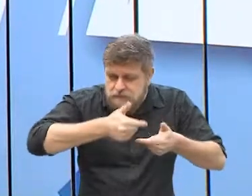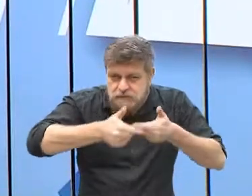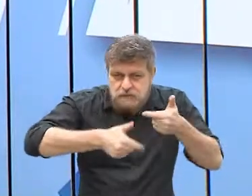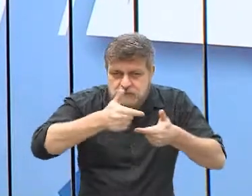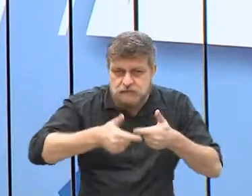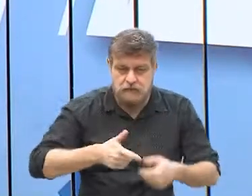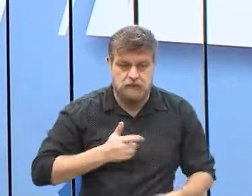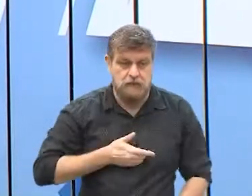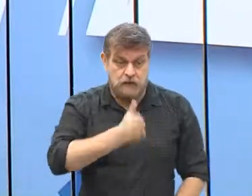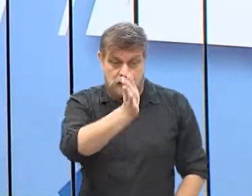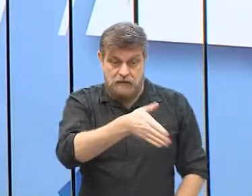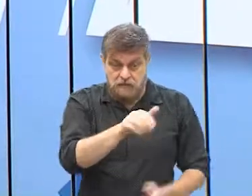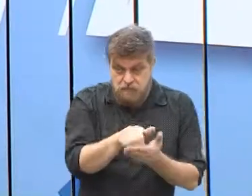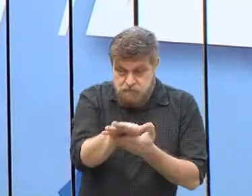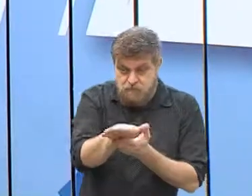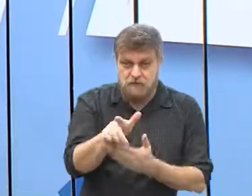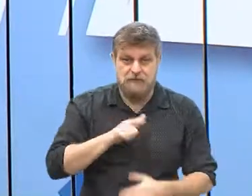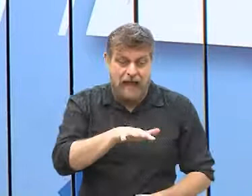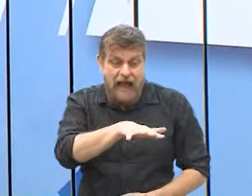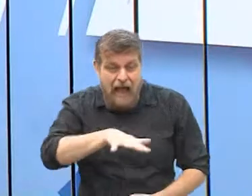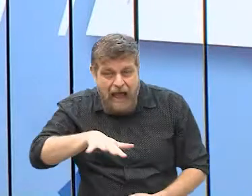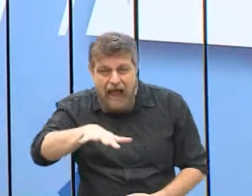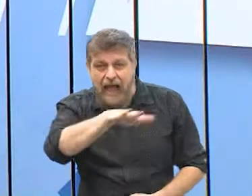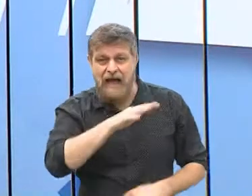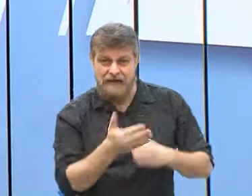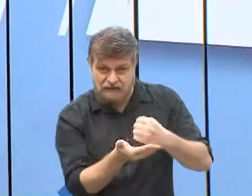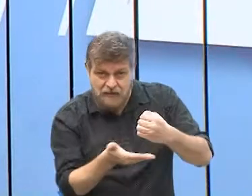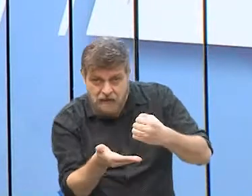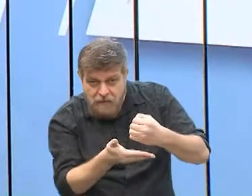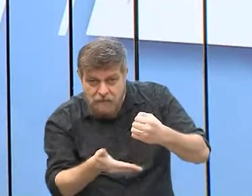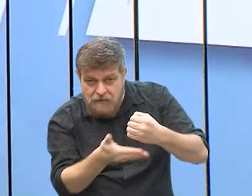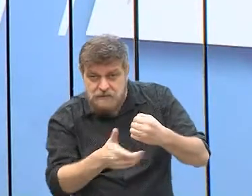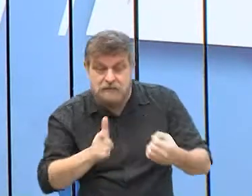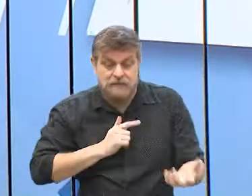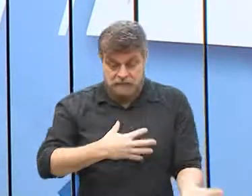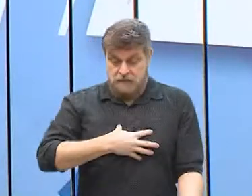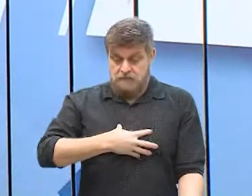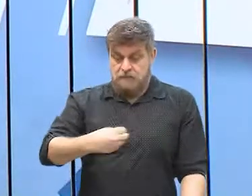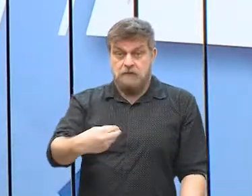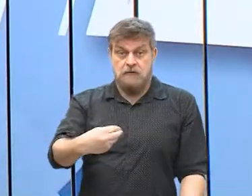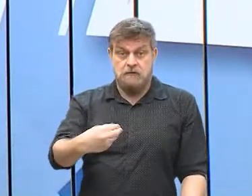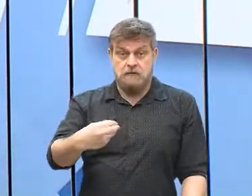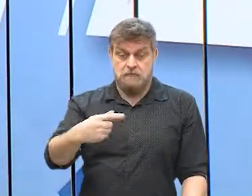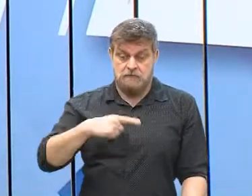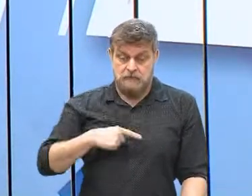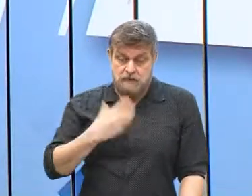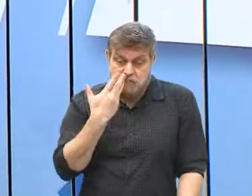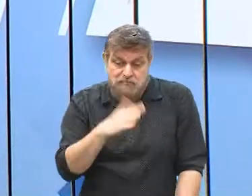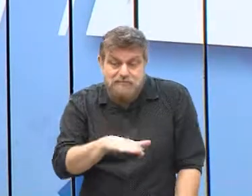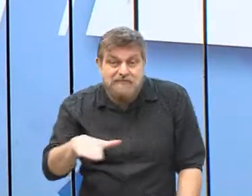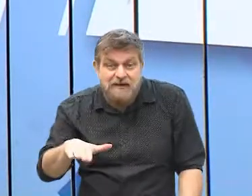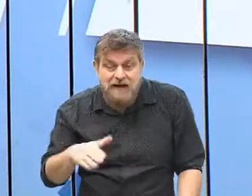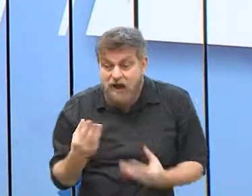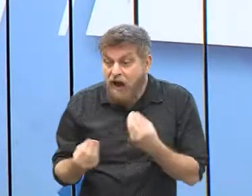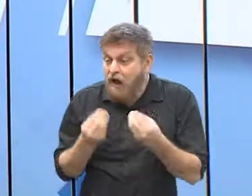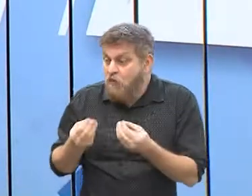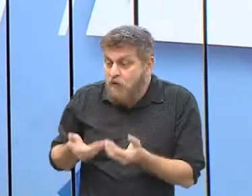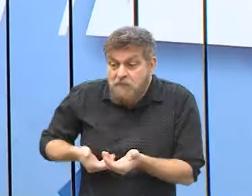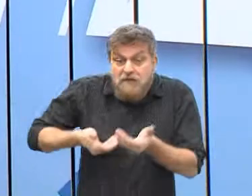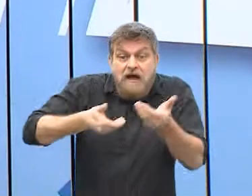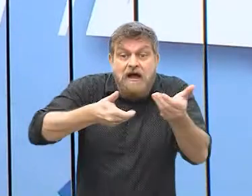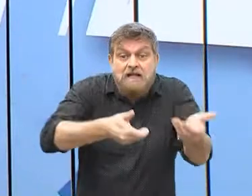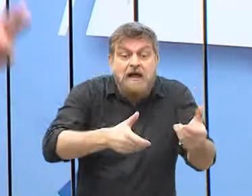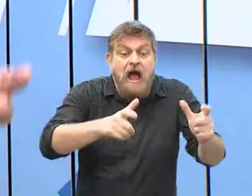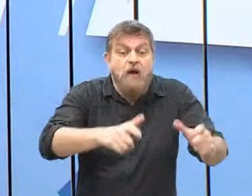tiveram suspensão, serviços essenciais e outros, têm filhos, têm crianças nessa idade e não tem onde deixar.